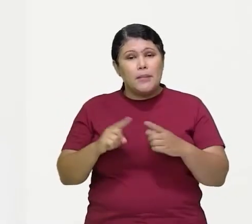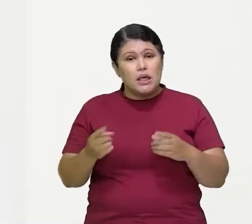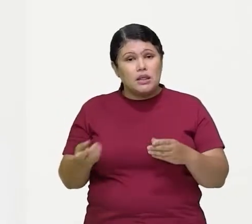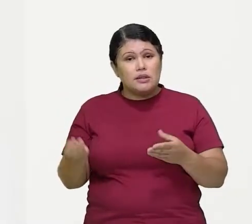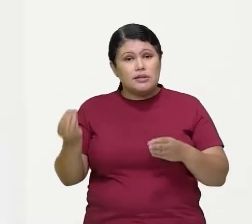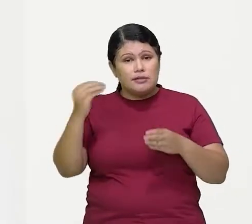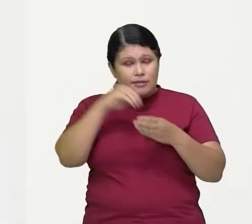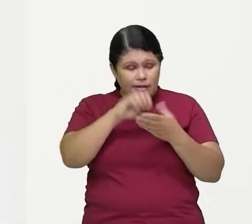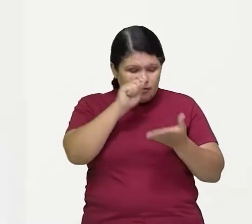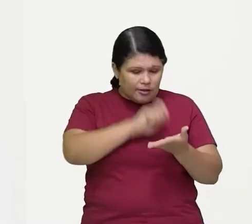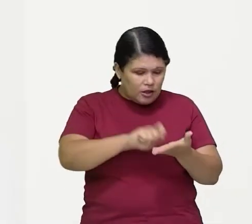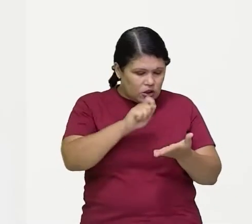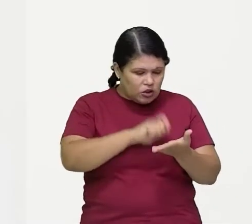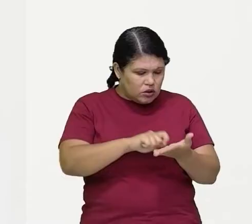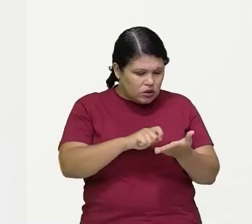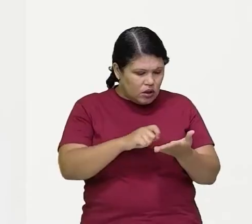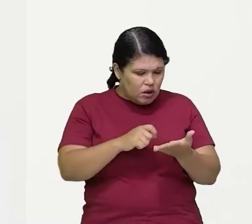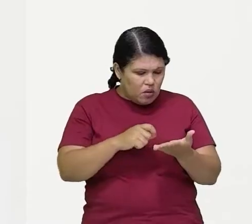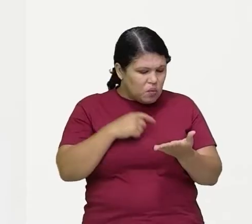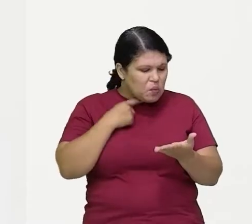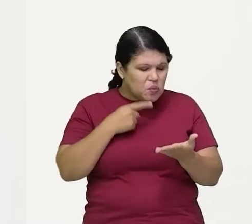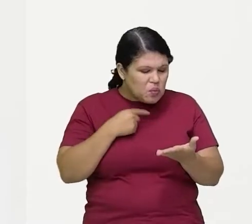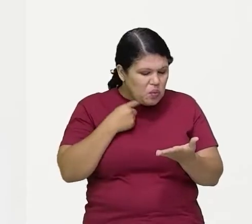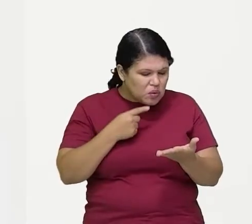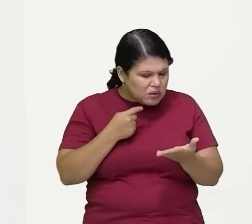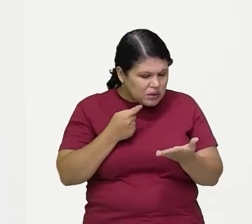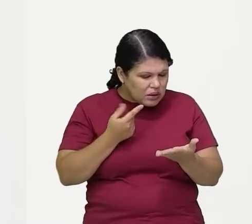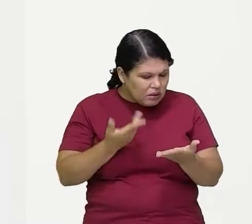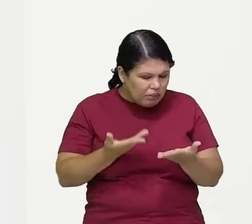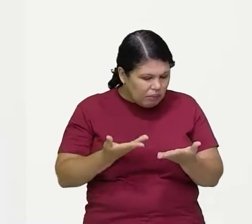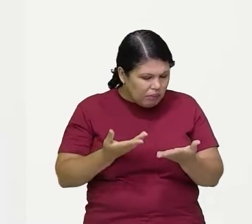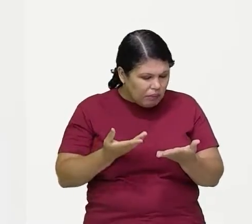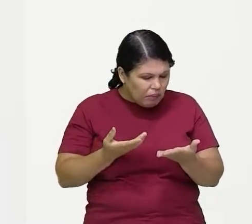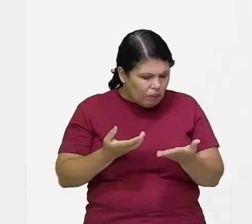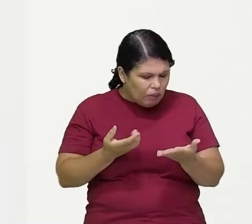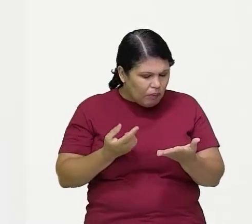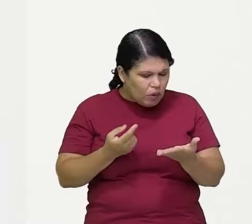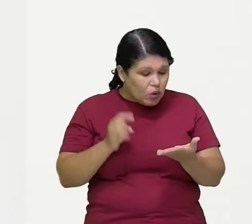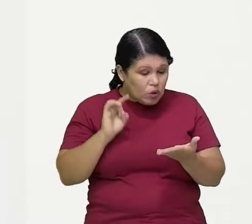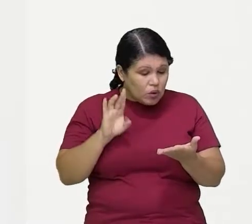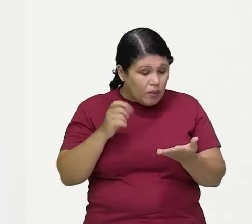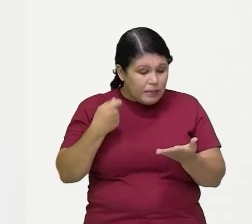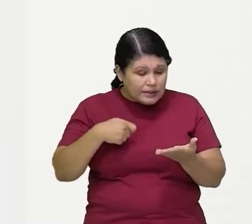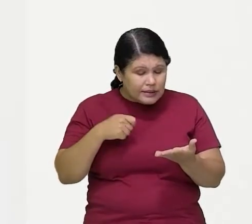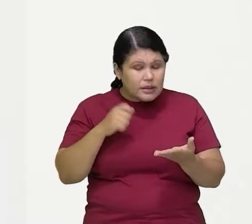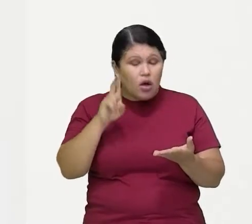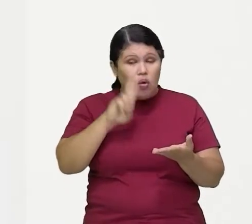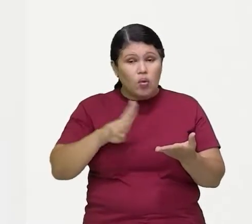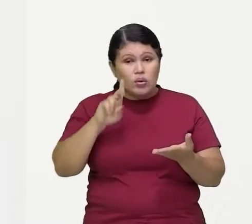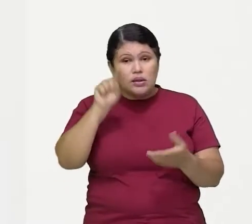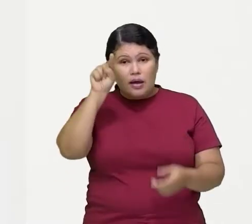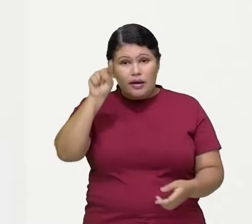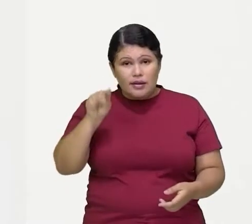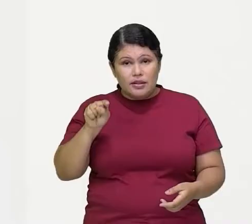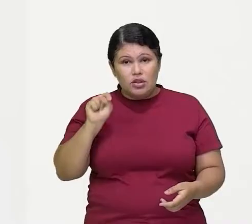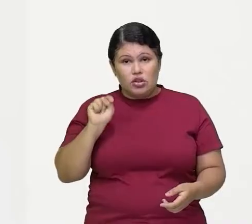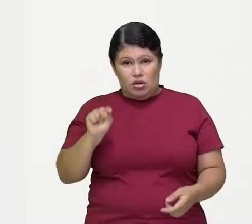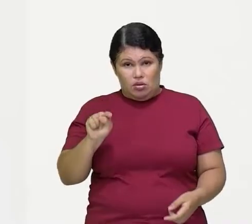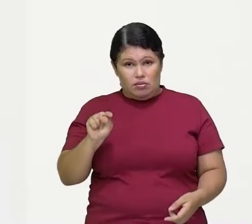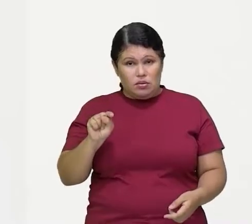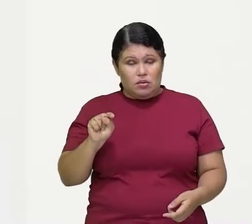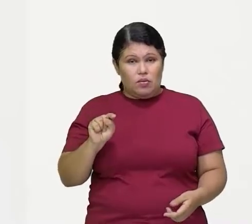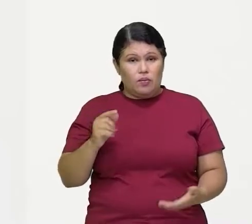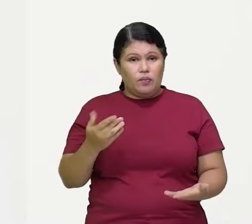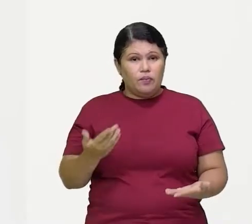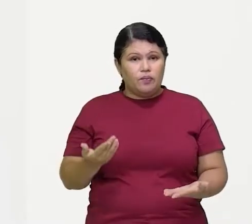da escrita eu não consigo, se não usar o ponto de exclamação ou usar alguma